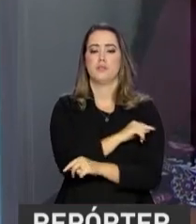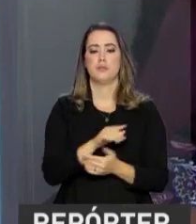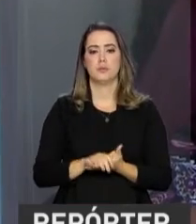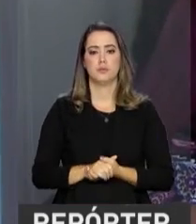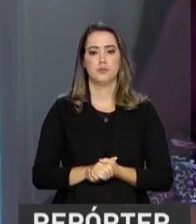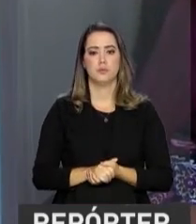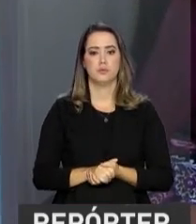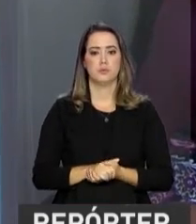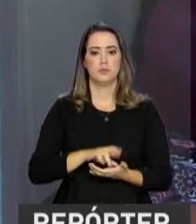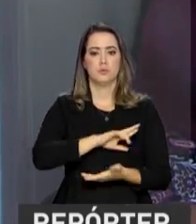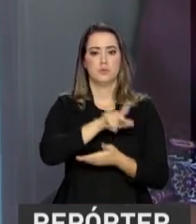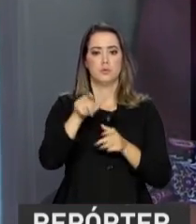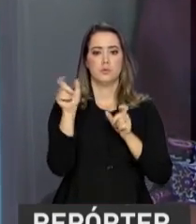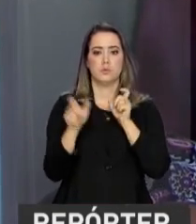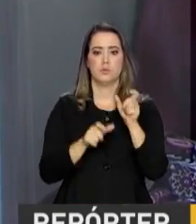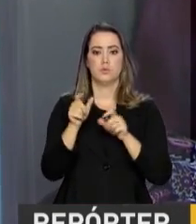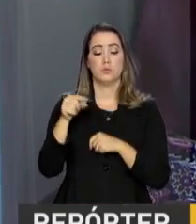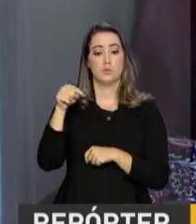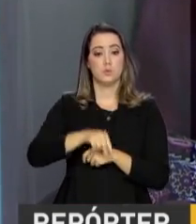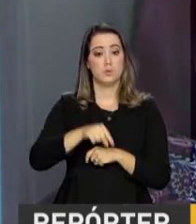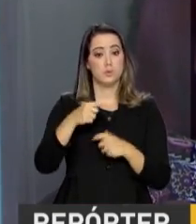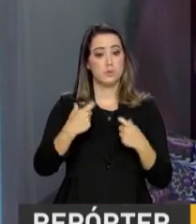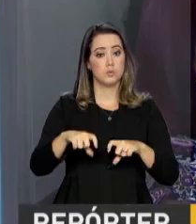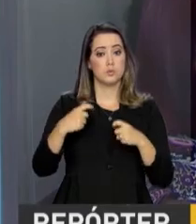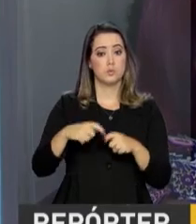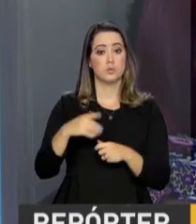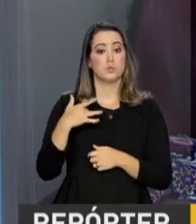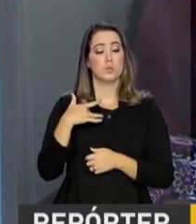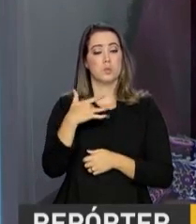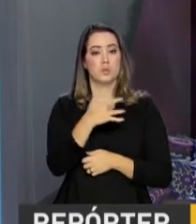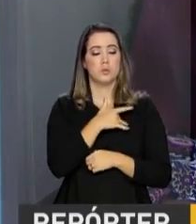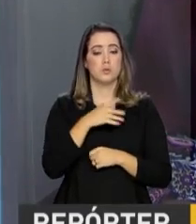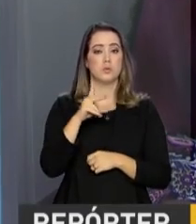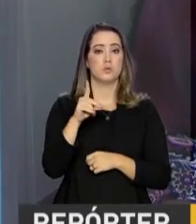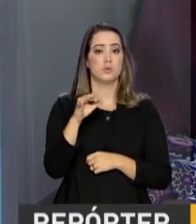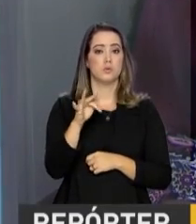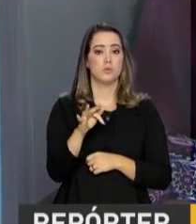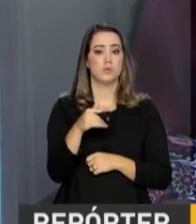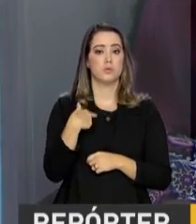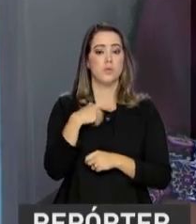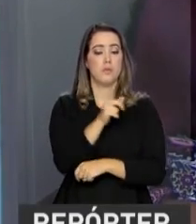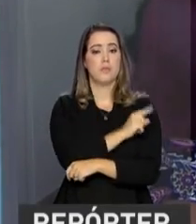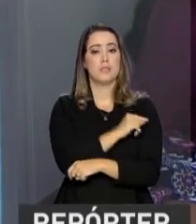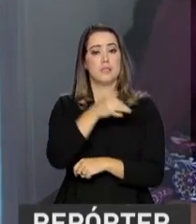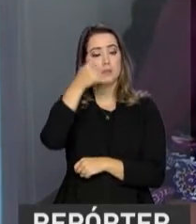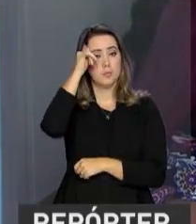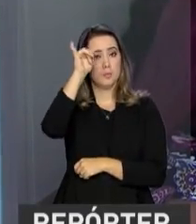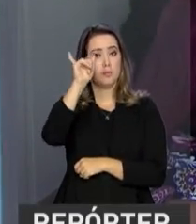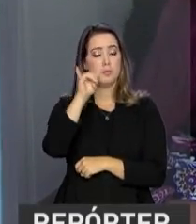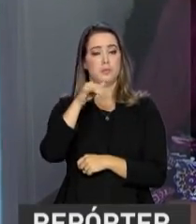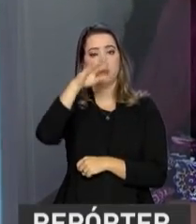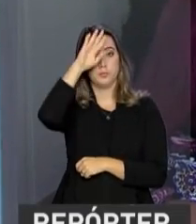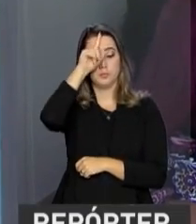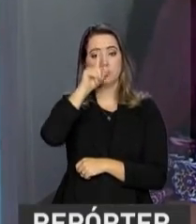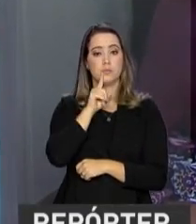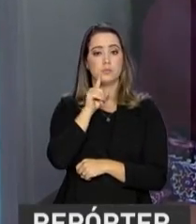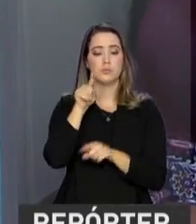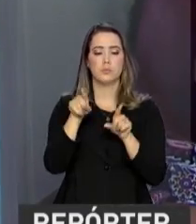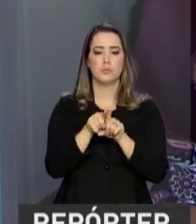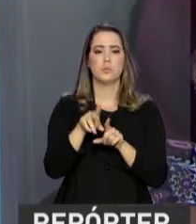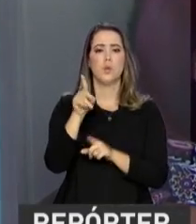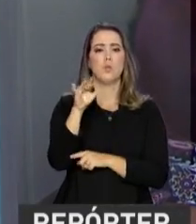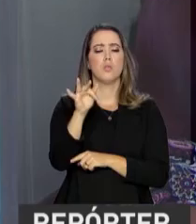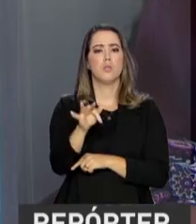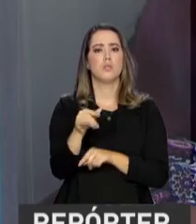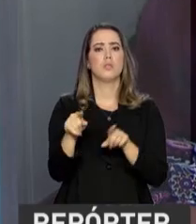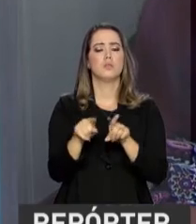maior parte das pessoas que procuraram este posto de saúde aqui no Distrito Federal vai se vacinar contra a febre amarela. Além do DF,